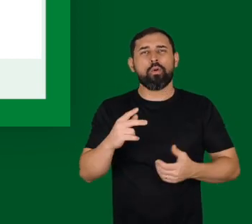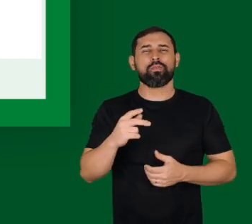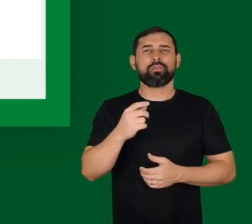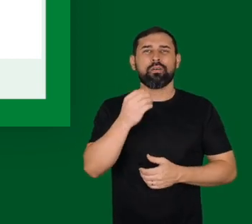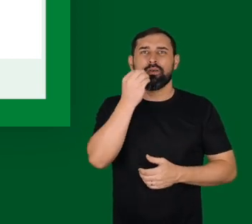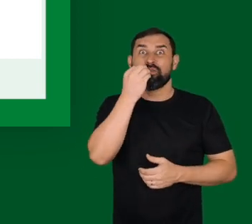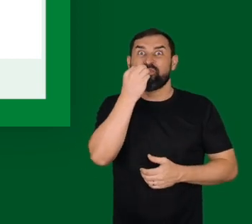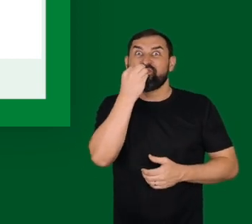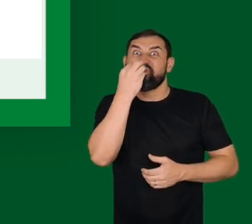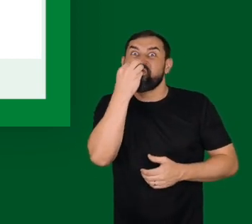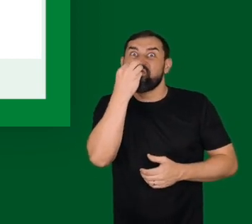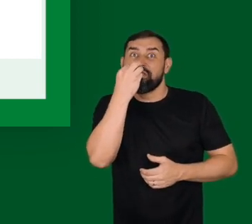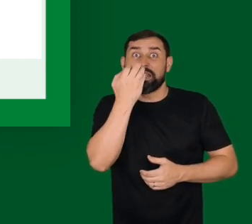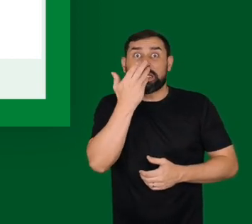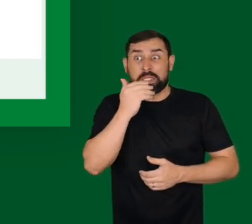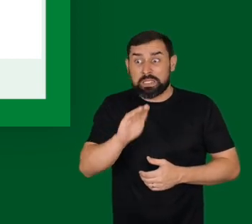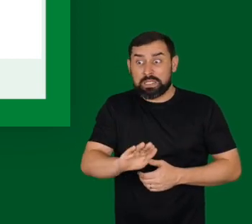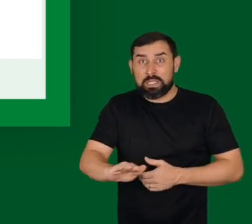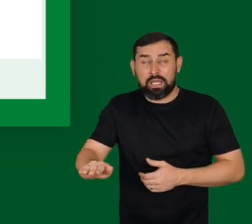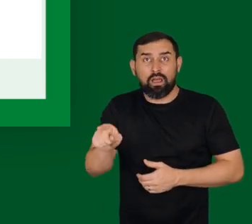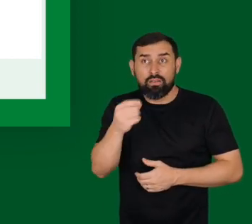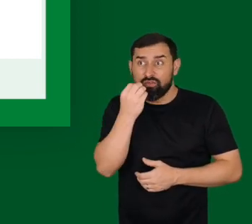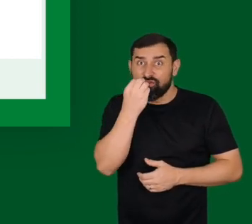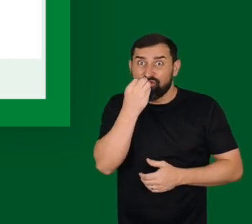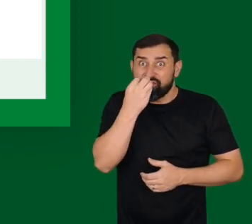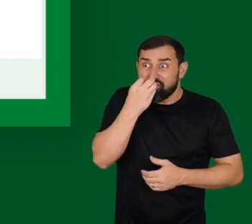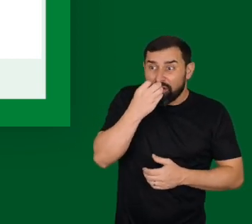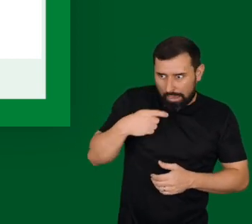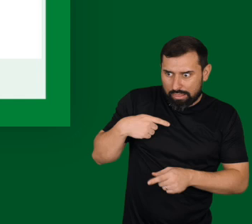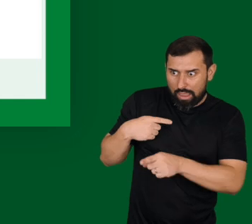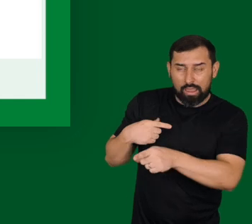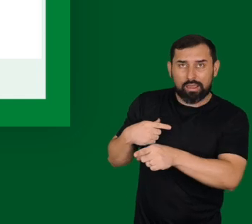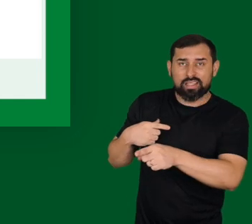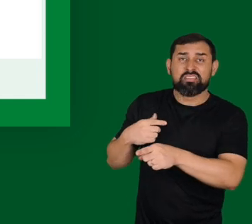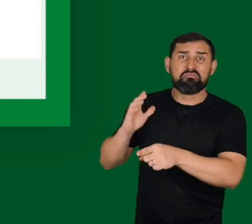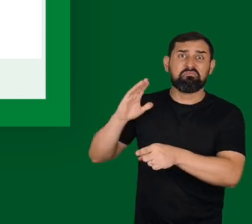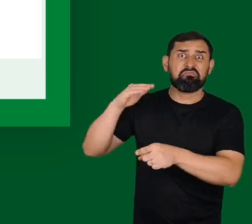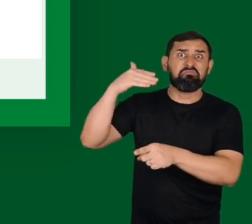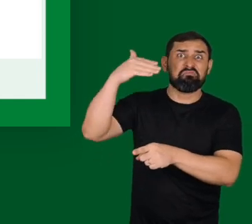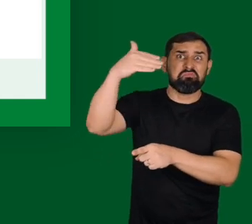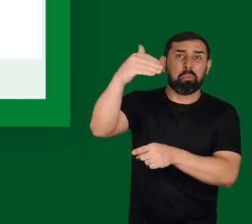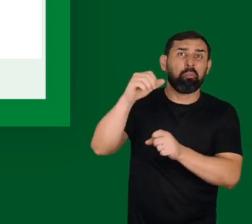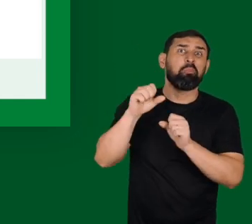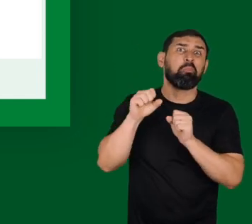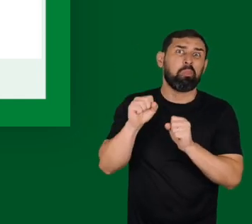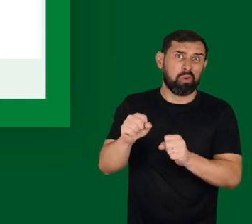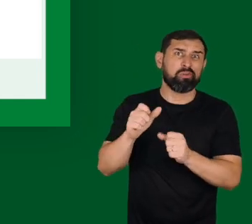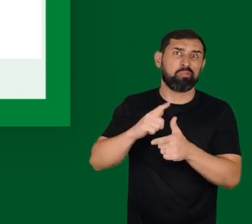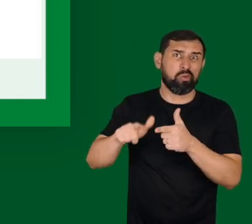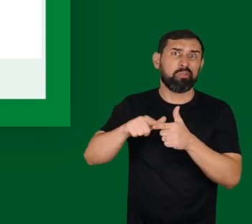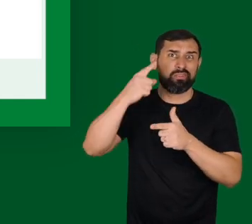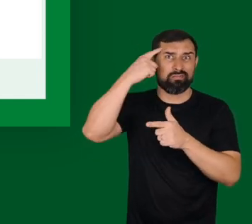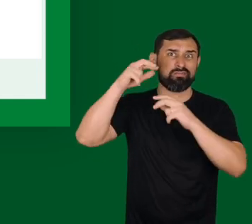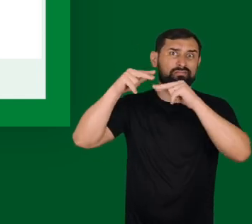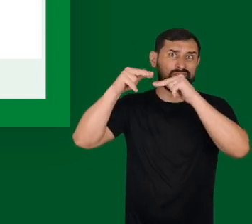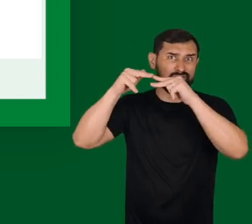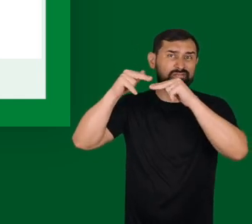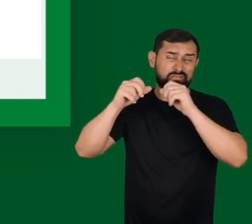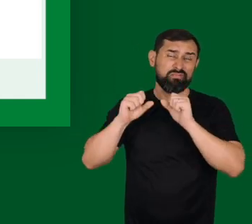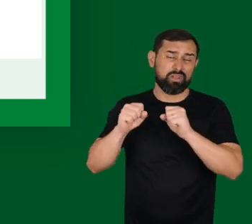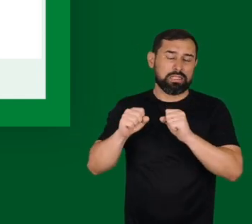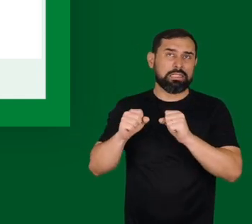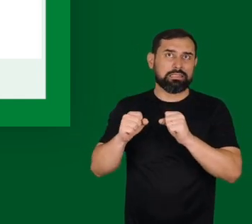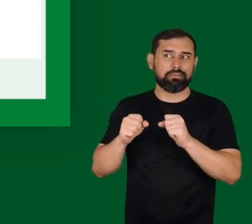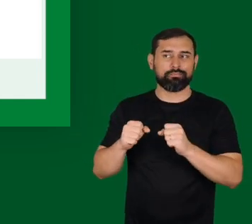crise febril normalmente é um evento simples, tem um prognóstico excelente, é